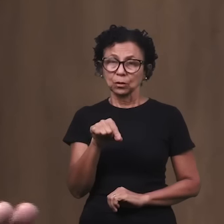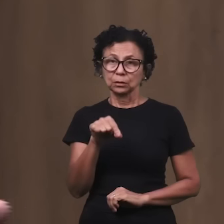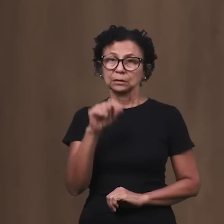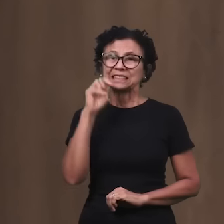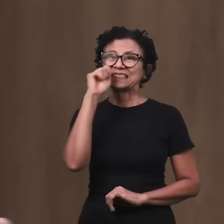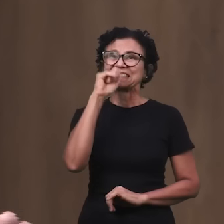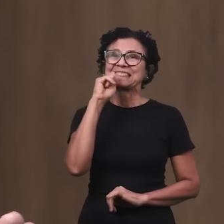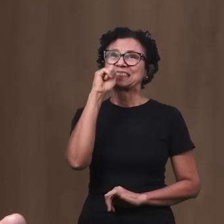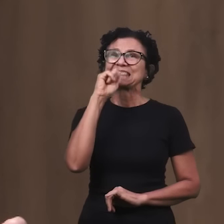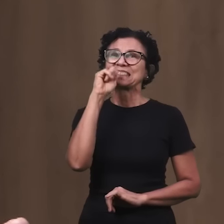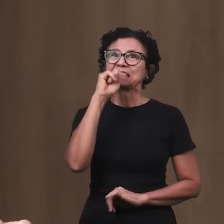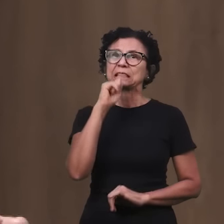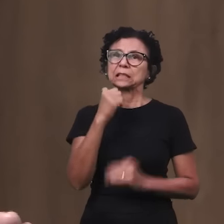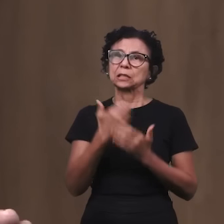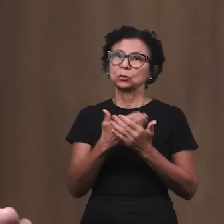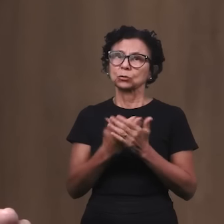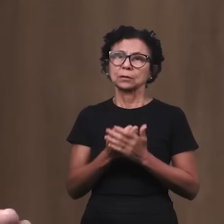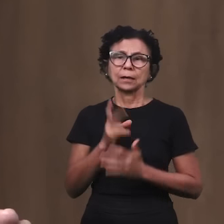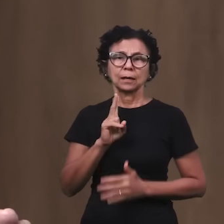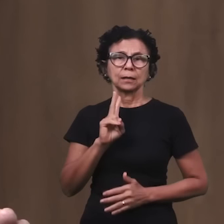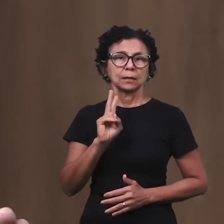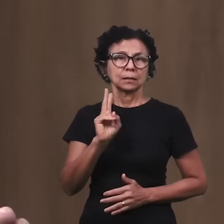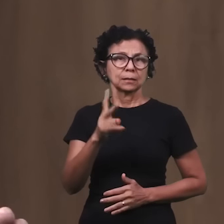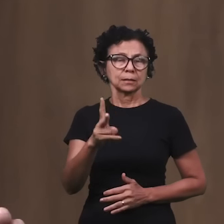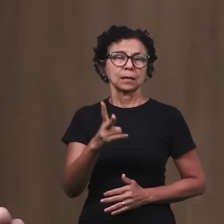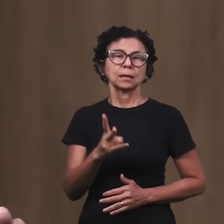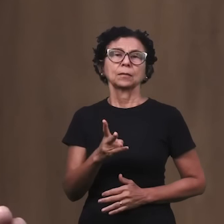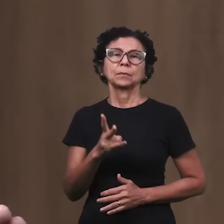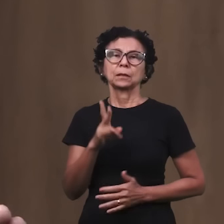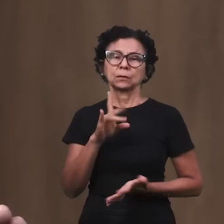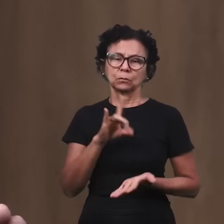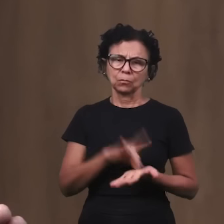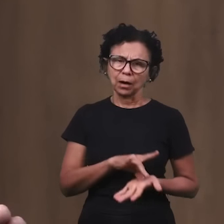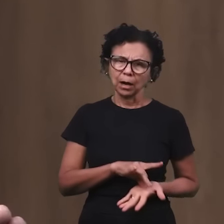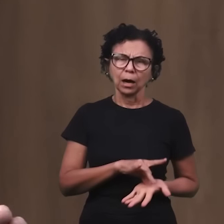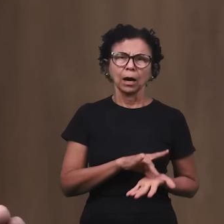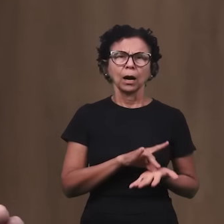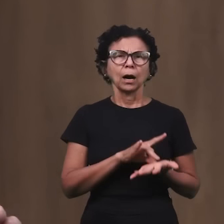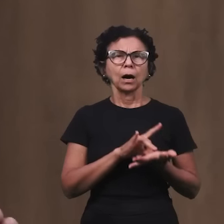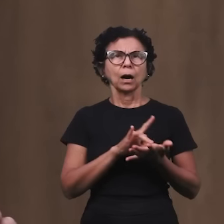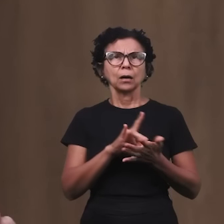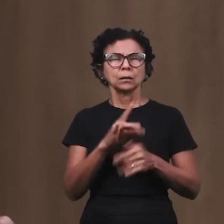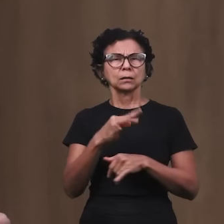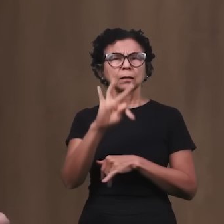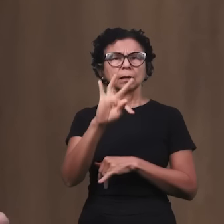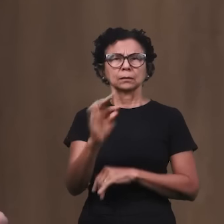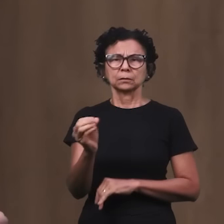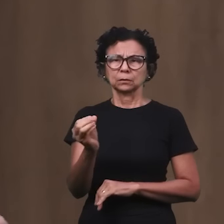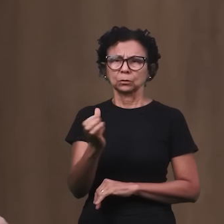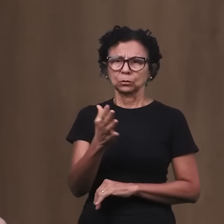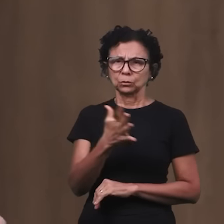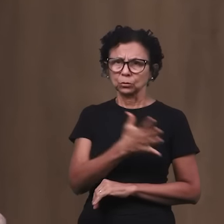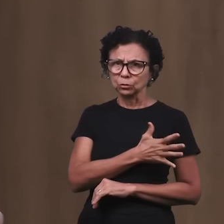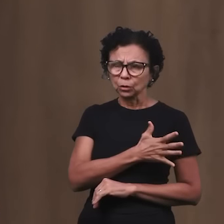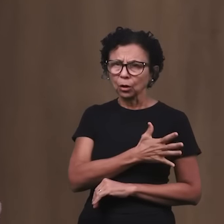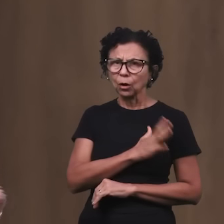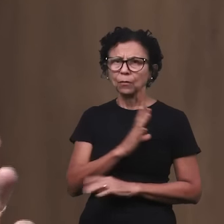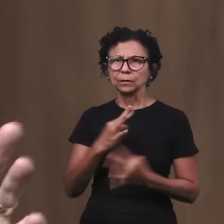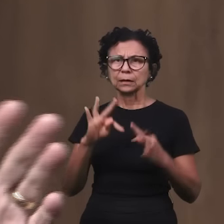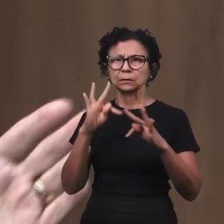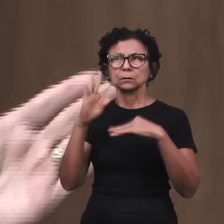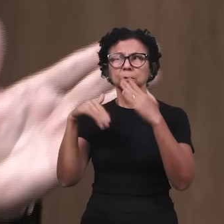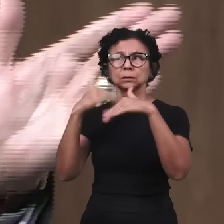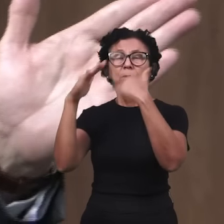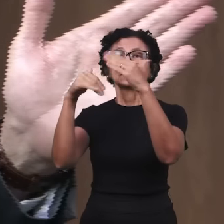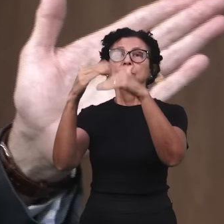estudar para sempre. Ele tem que se atualizar nas técnicas novas, nos avanços tecnológicos, aquilo